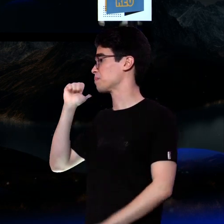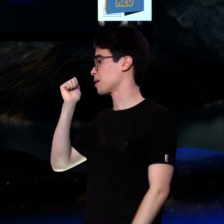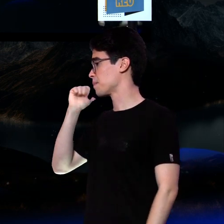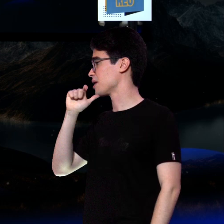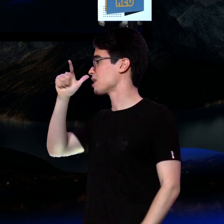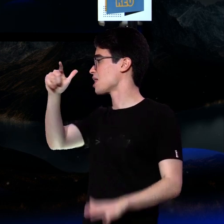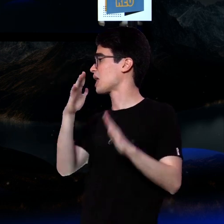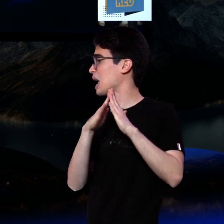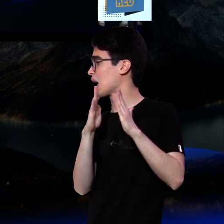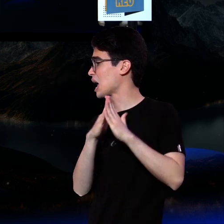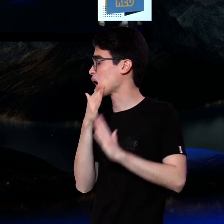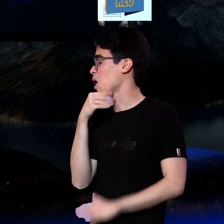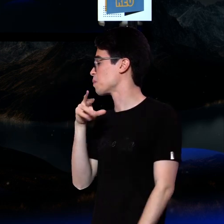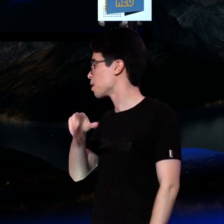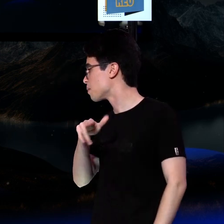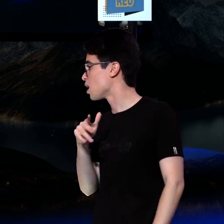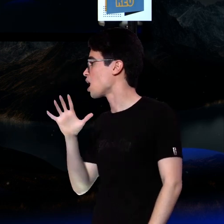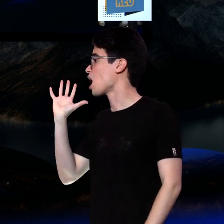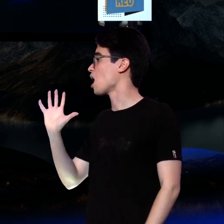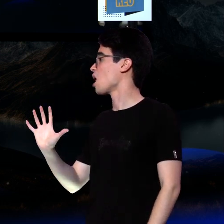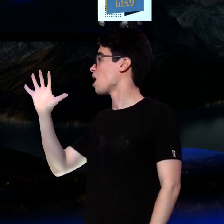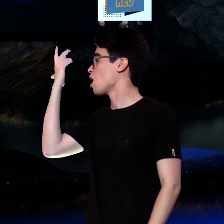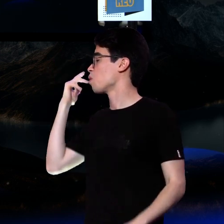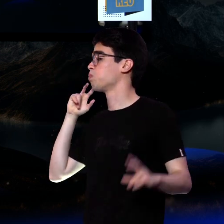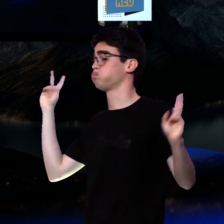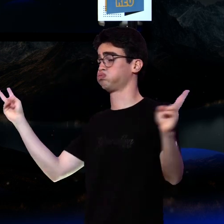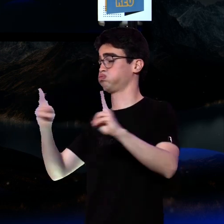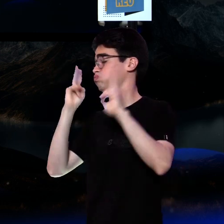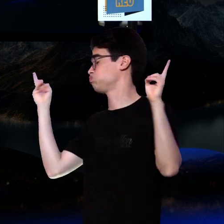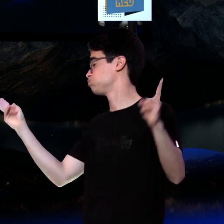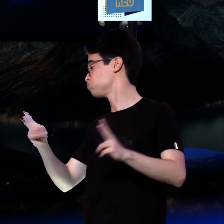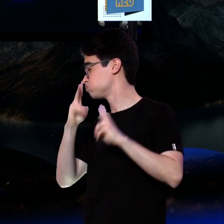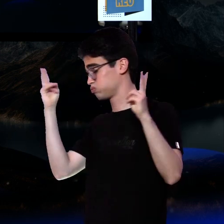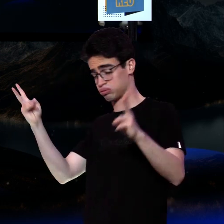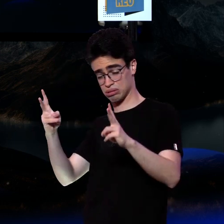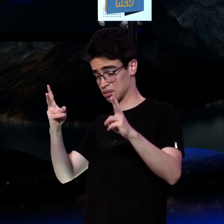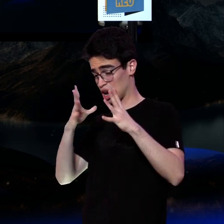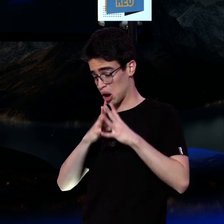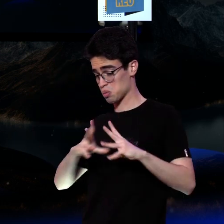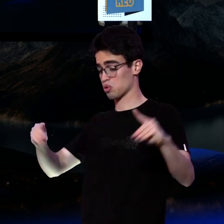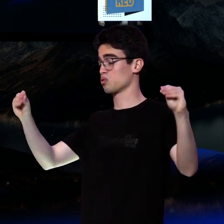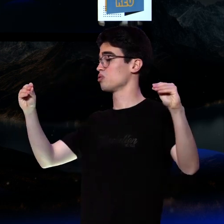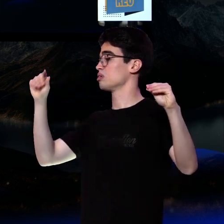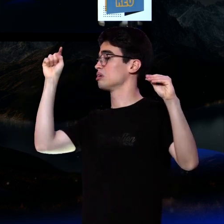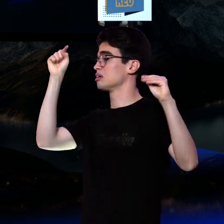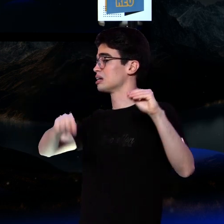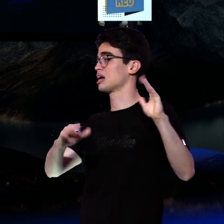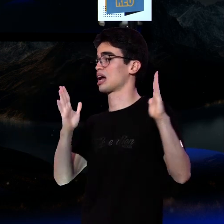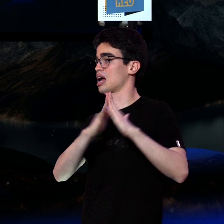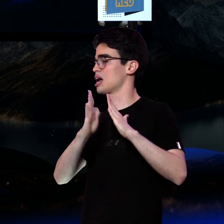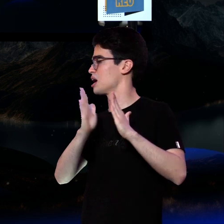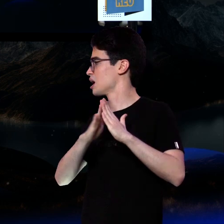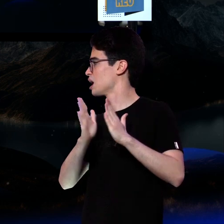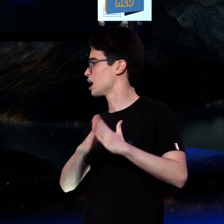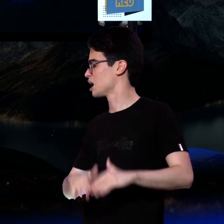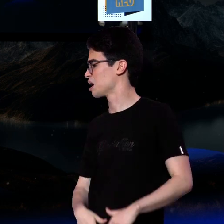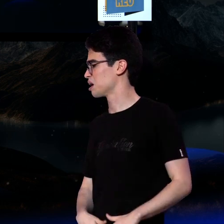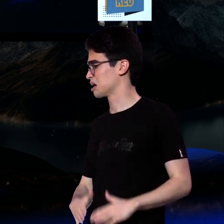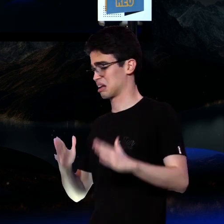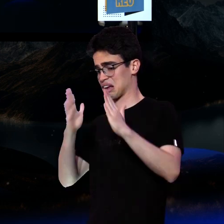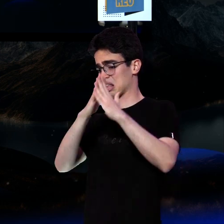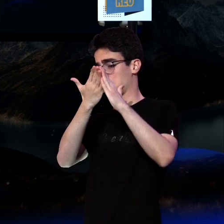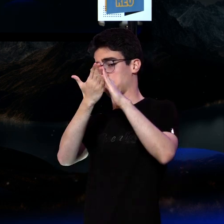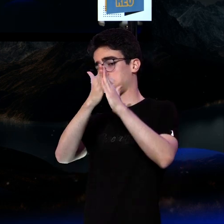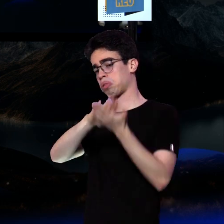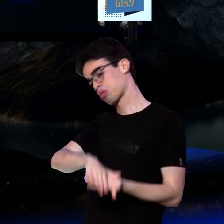do irmão mais velho, quando de repente um vento muito forte veio do deserto e atingiu os 4 cantos da casa, que desabou